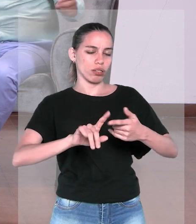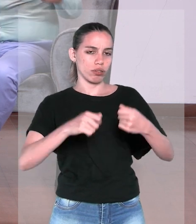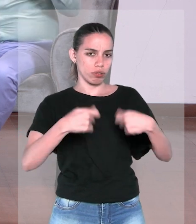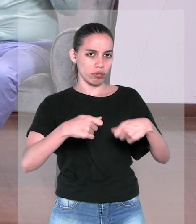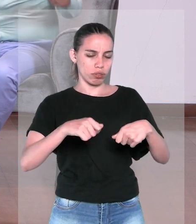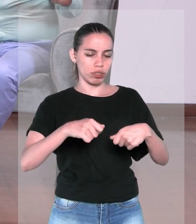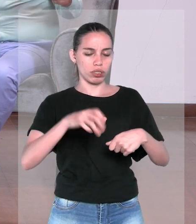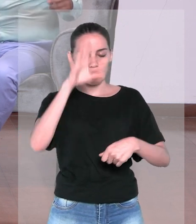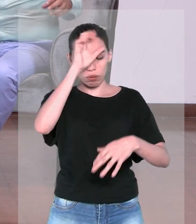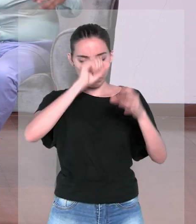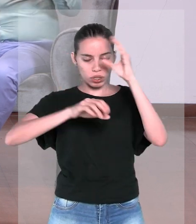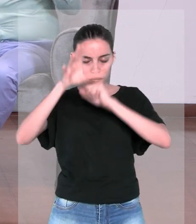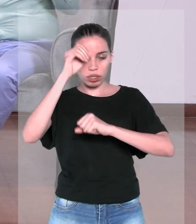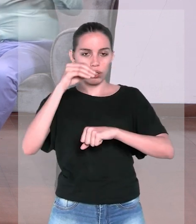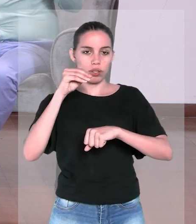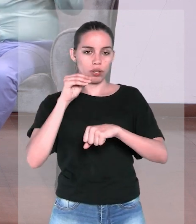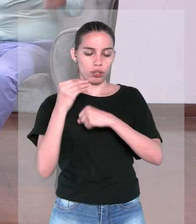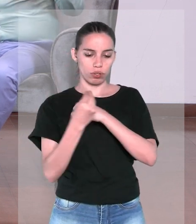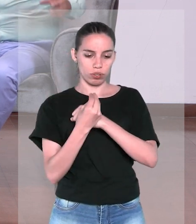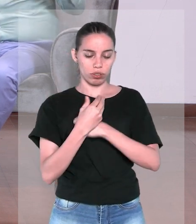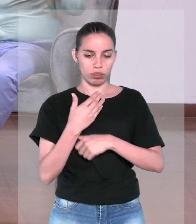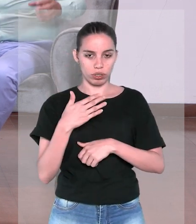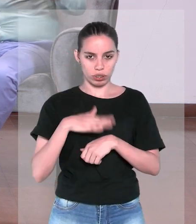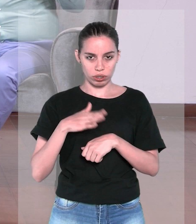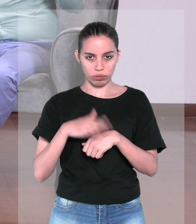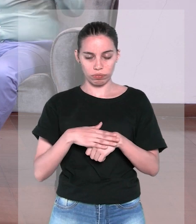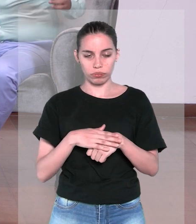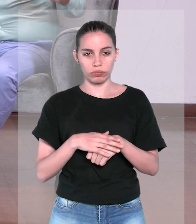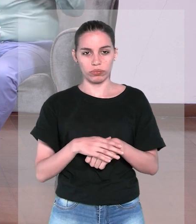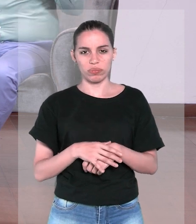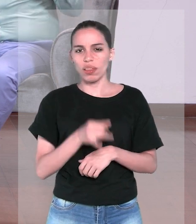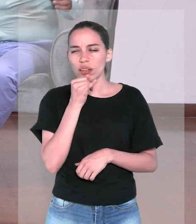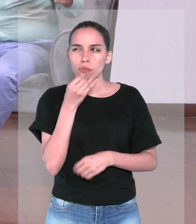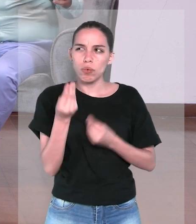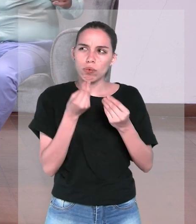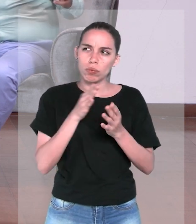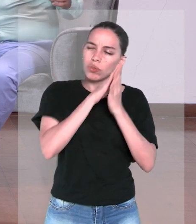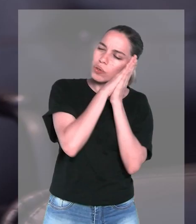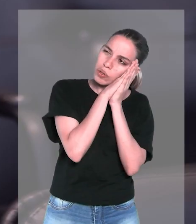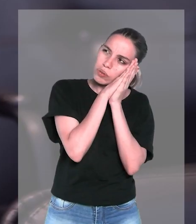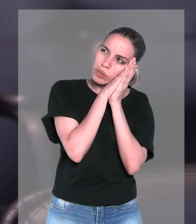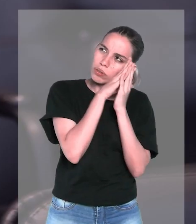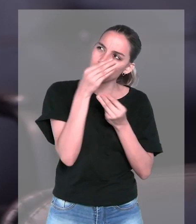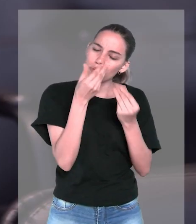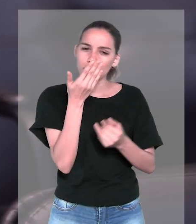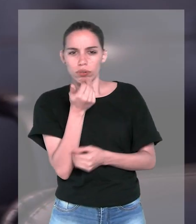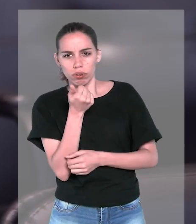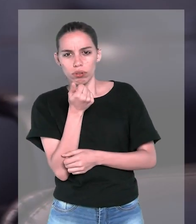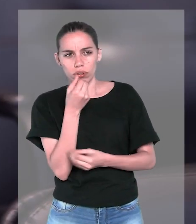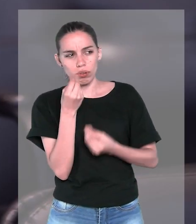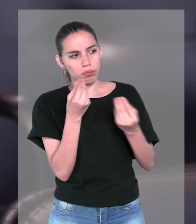ponto. Segundo, eu acho que a gente tem que investir significativamente na